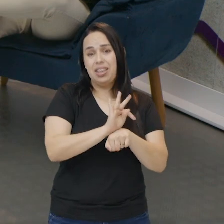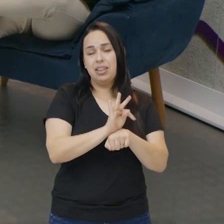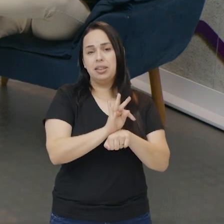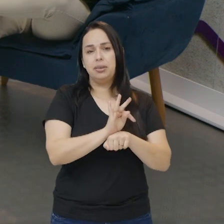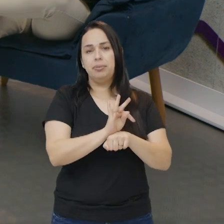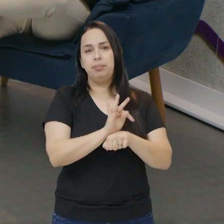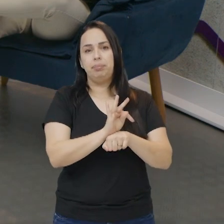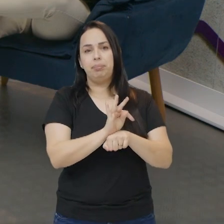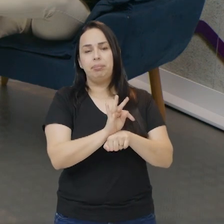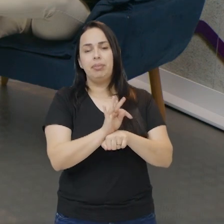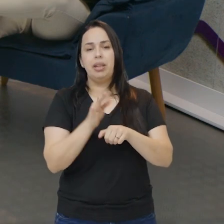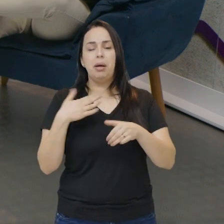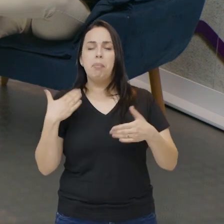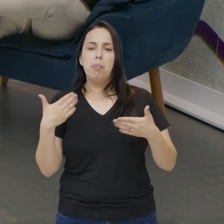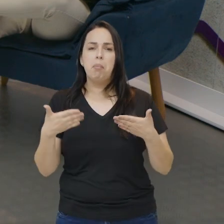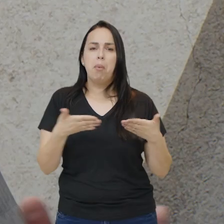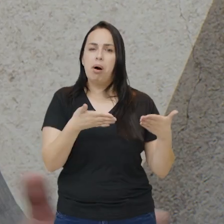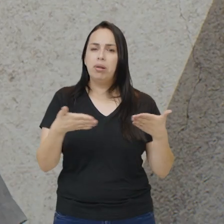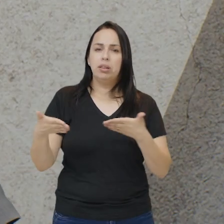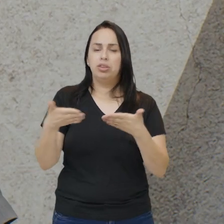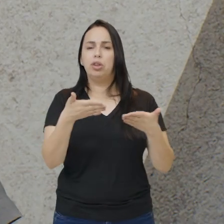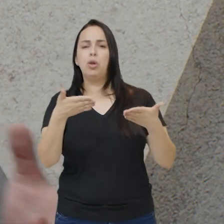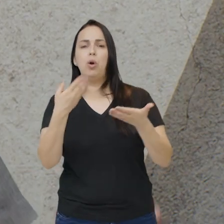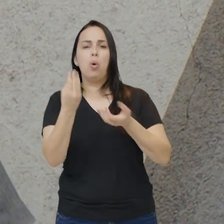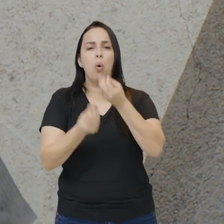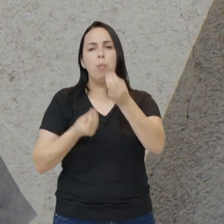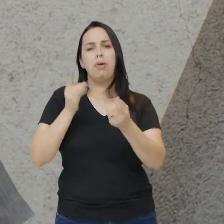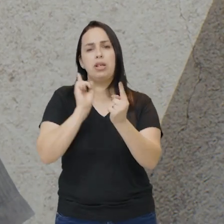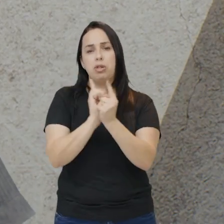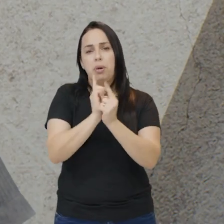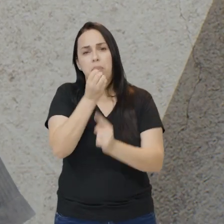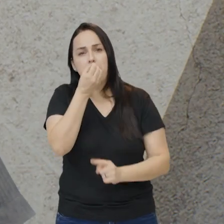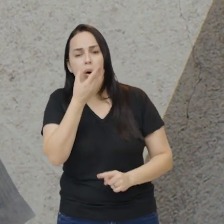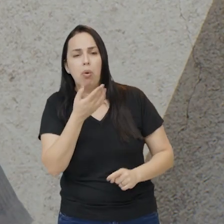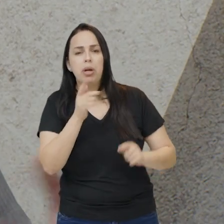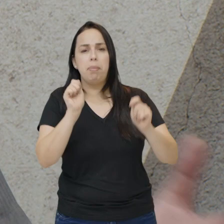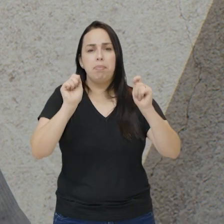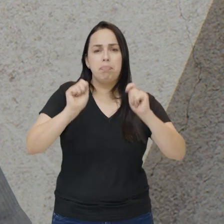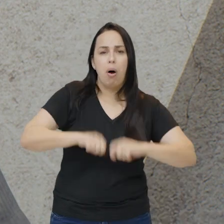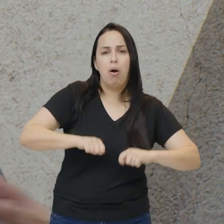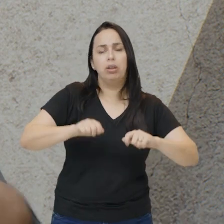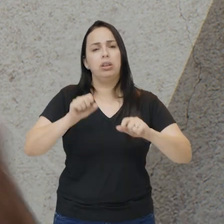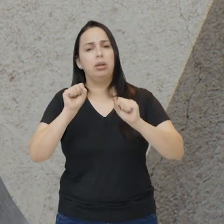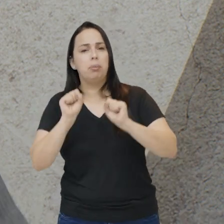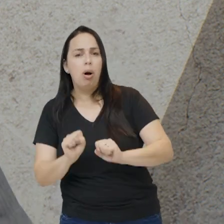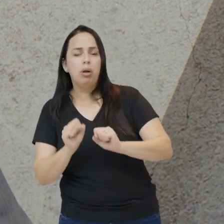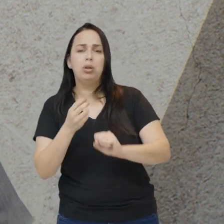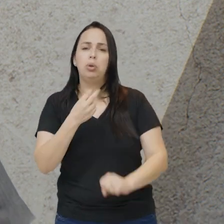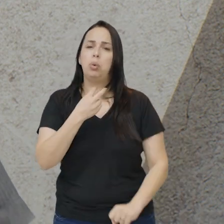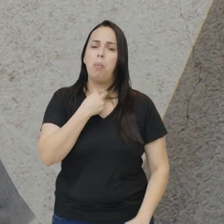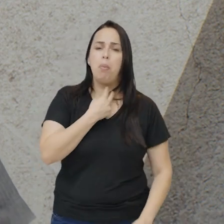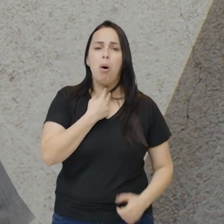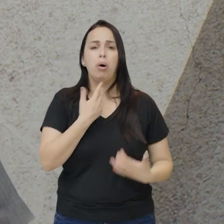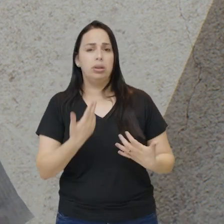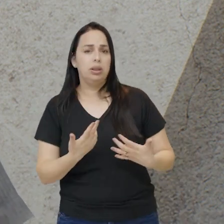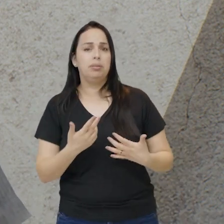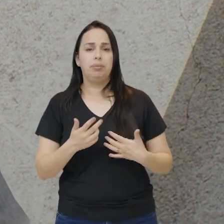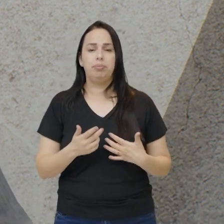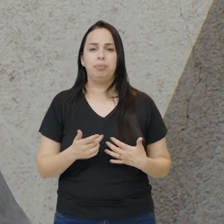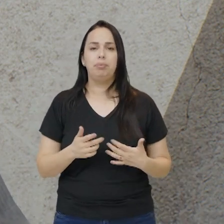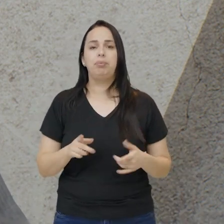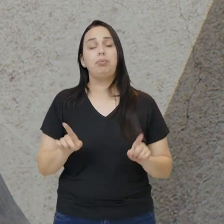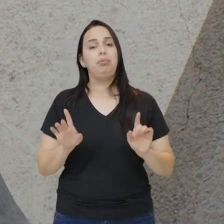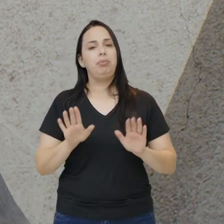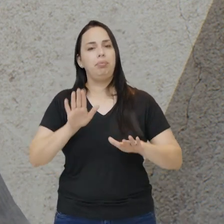necessárias, as diretrizes, né, do bom atendimento, o que é possível ou não ser feito. E